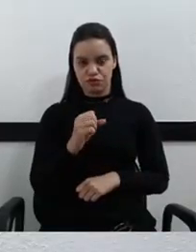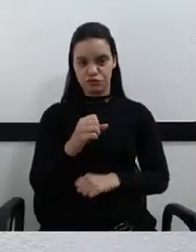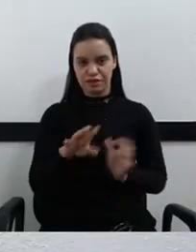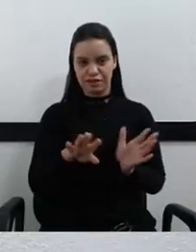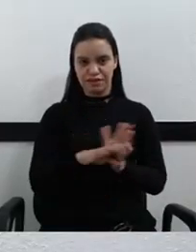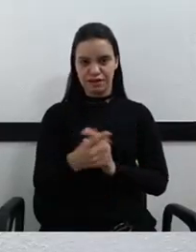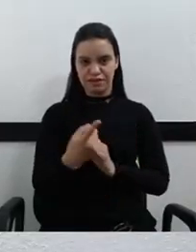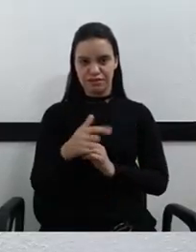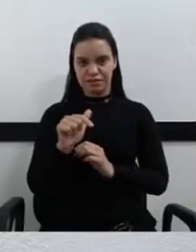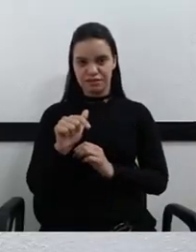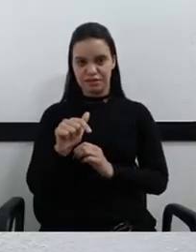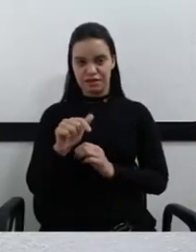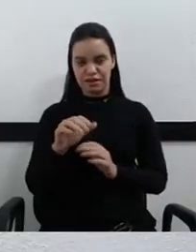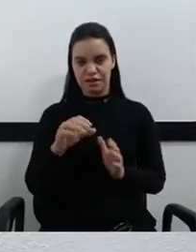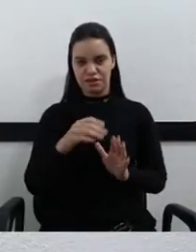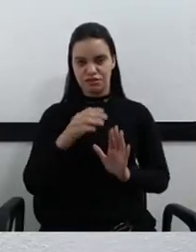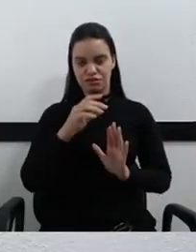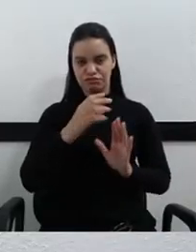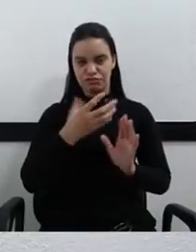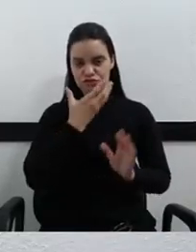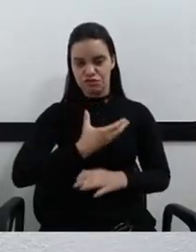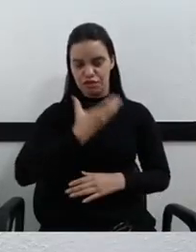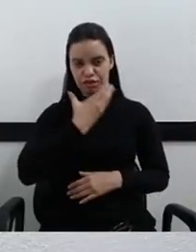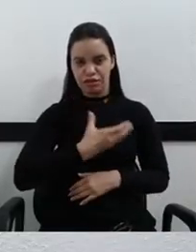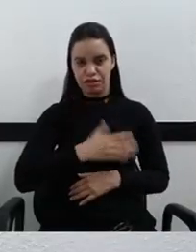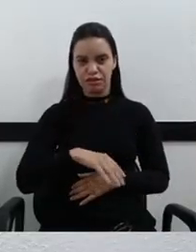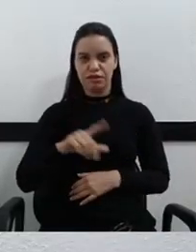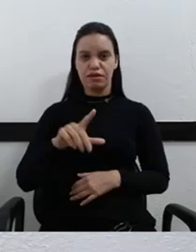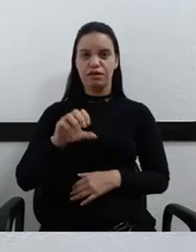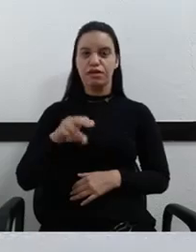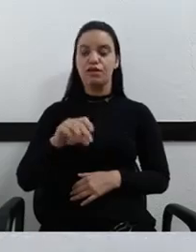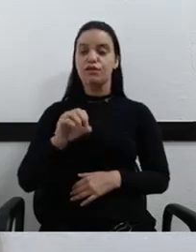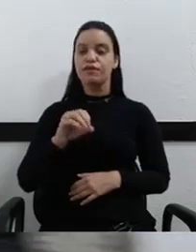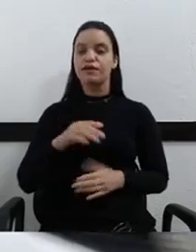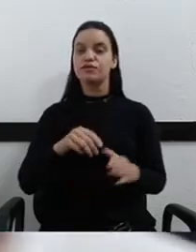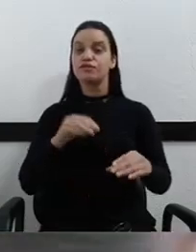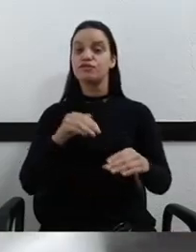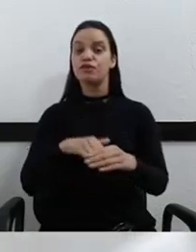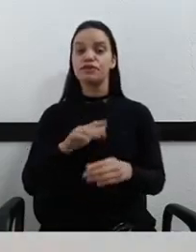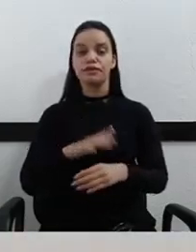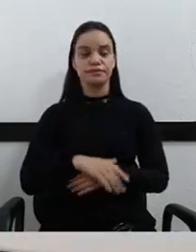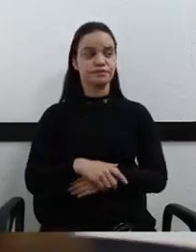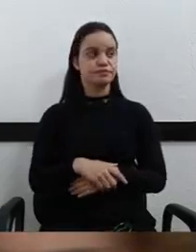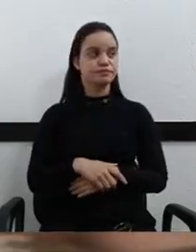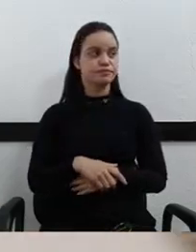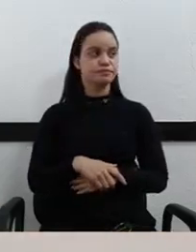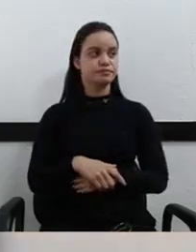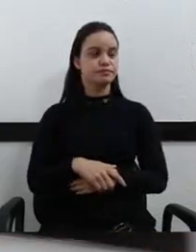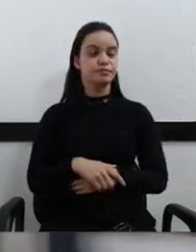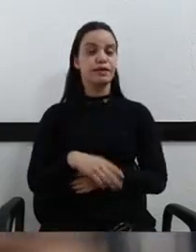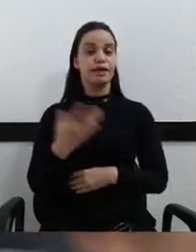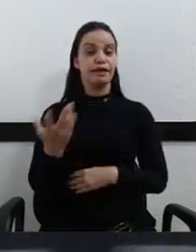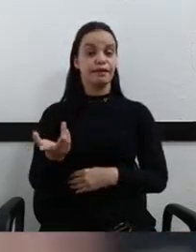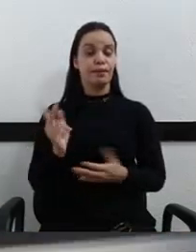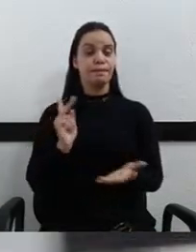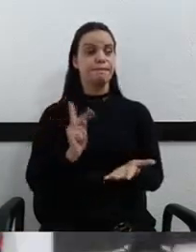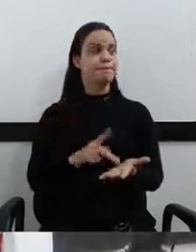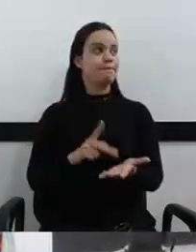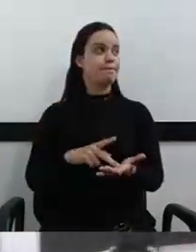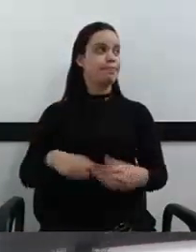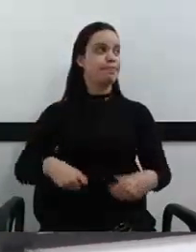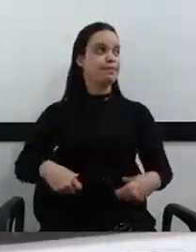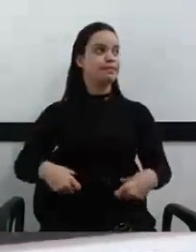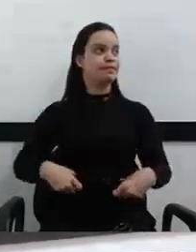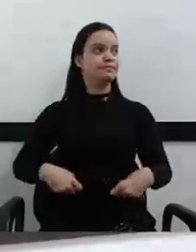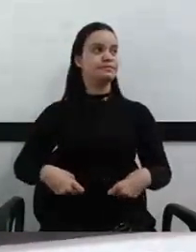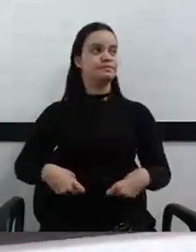17 de dezembro de 2024. O relator é o conselheiro Leonardo Nascimento de Paula, com a palavra. Obrigado, presidente. Na verdade, trata-se de